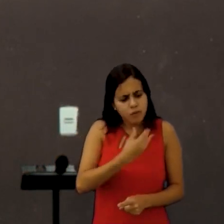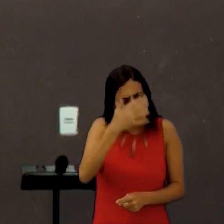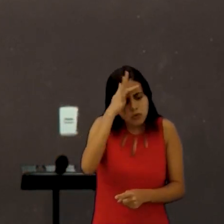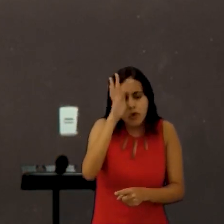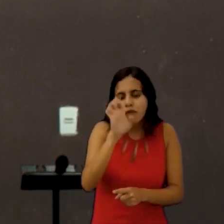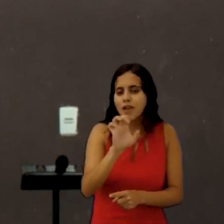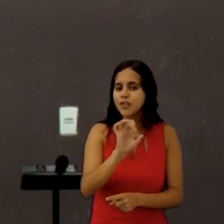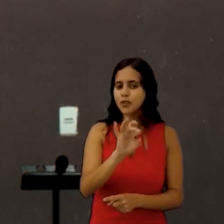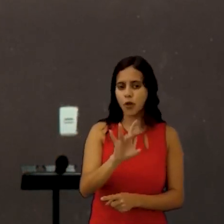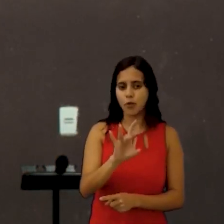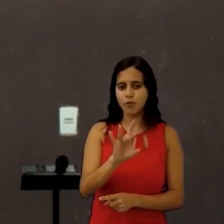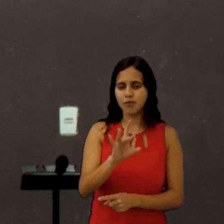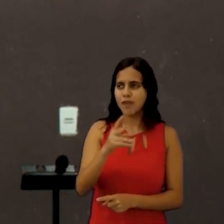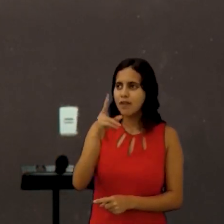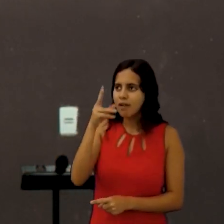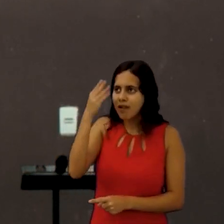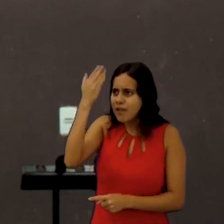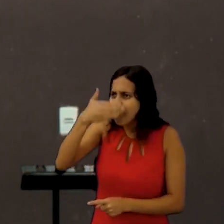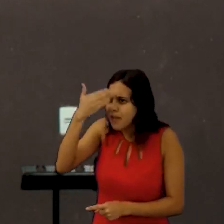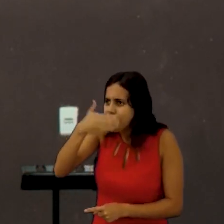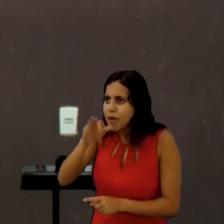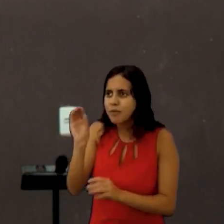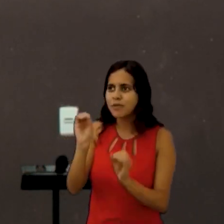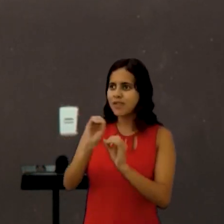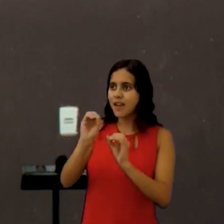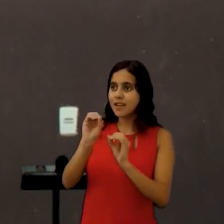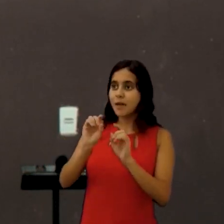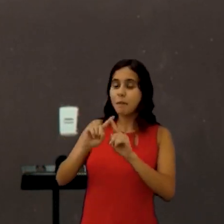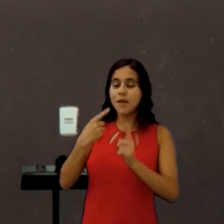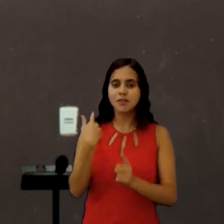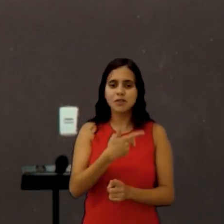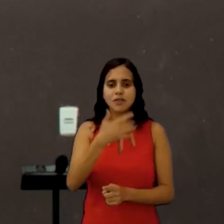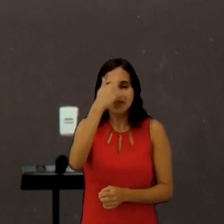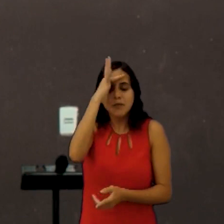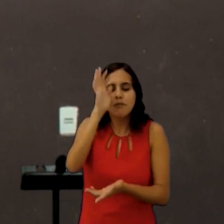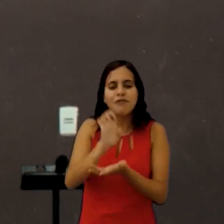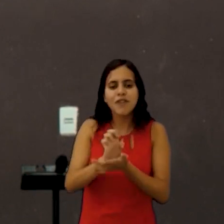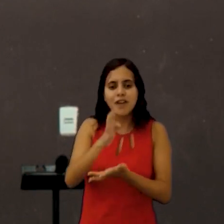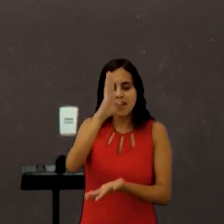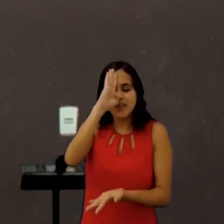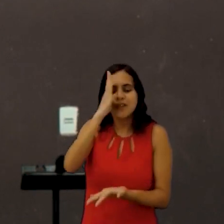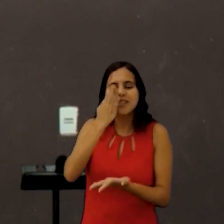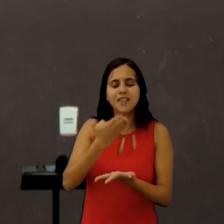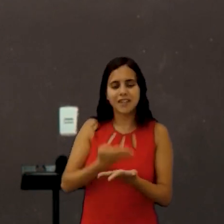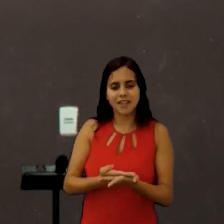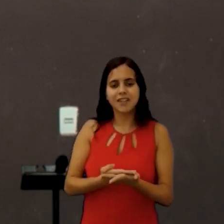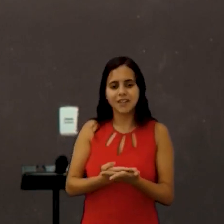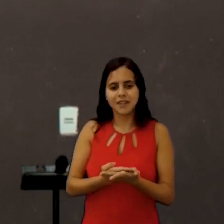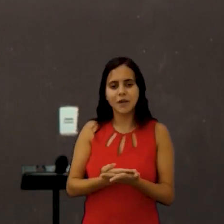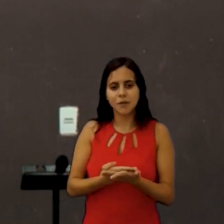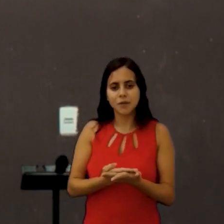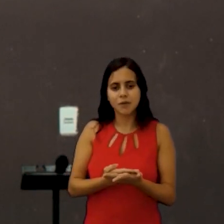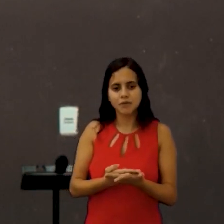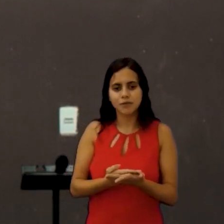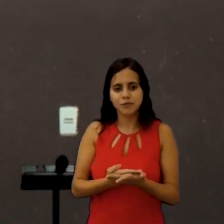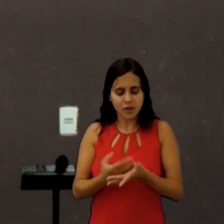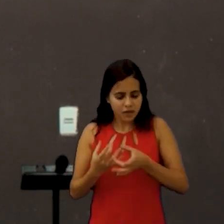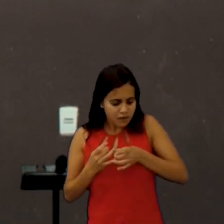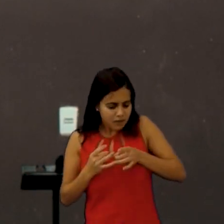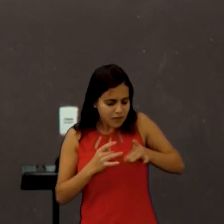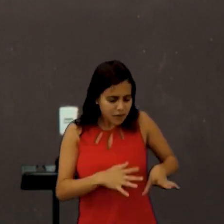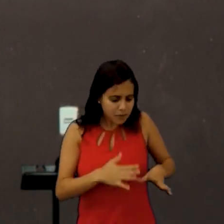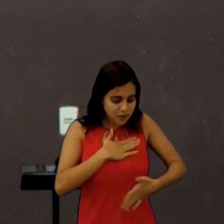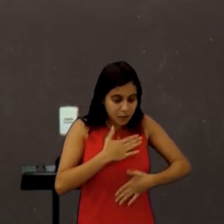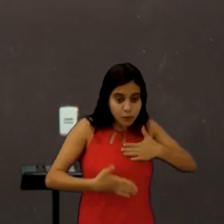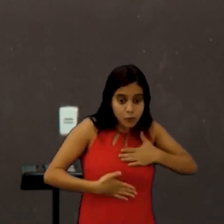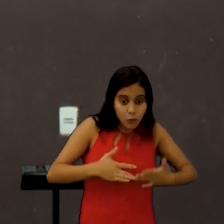e não pelo que vemos. Sim, temos tal confiança e preferimos deixar o corpo e habitar com o